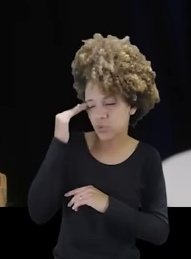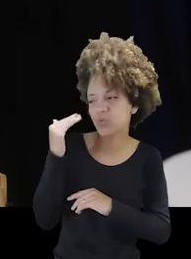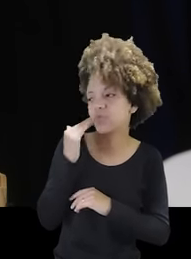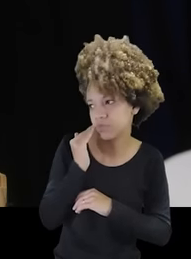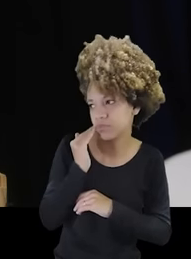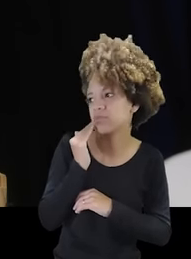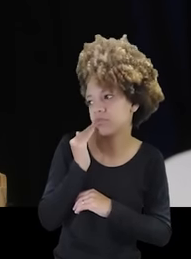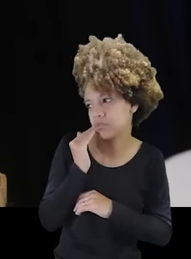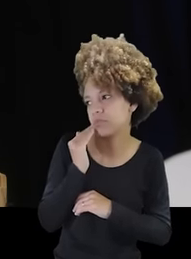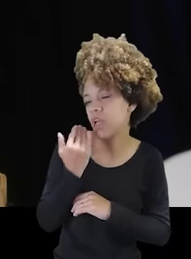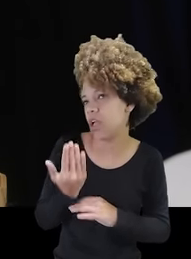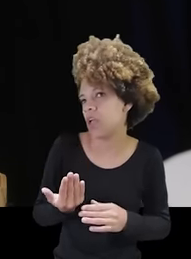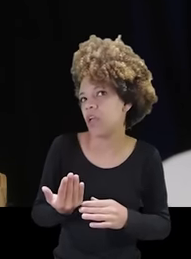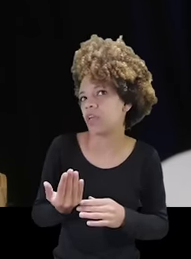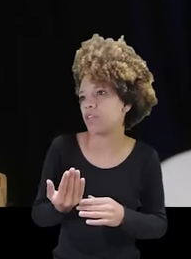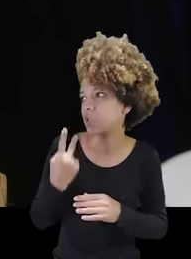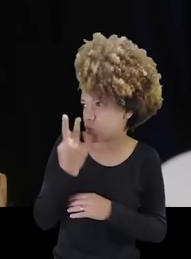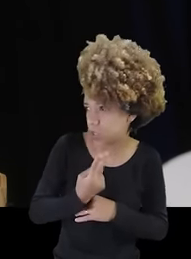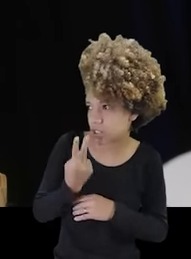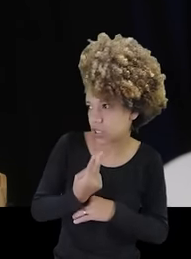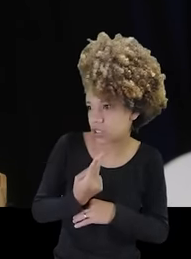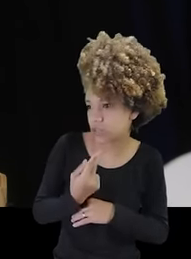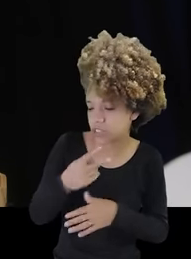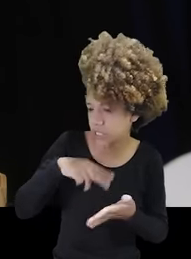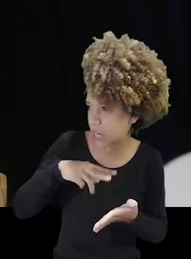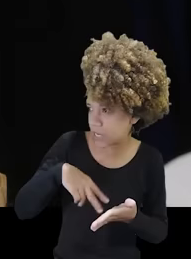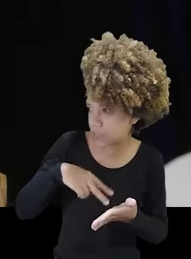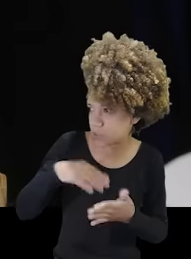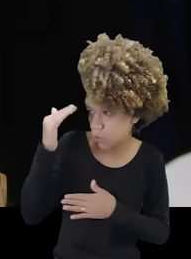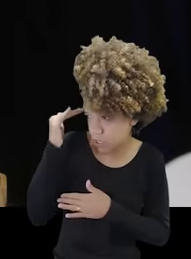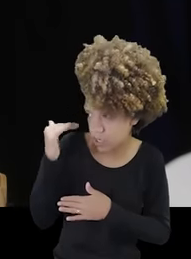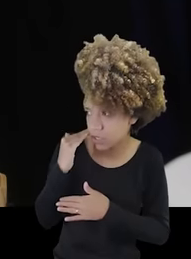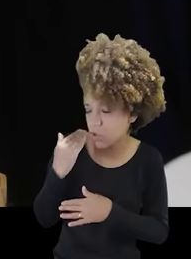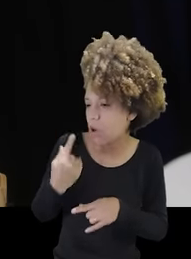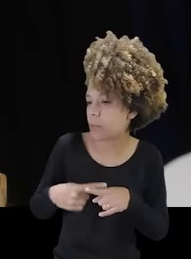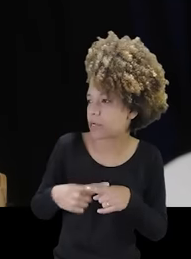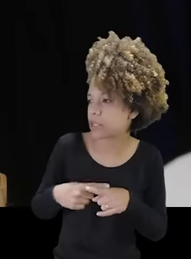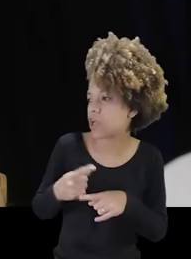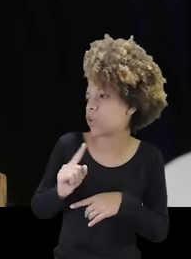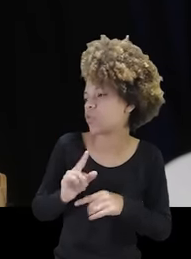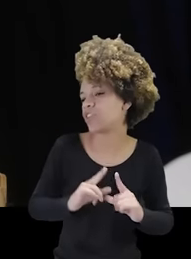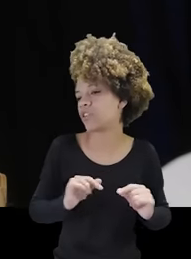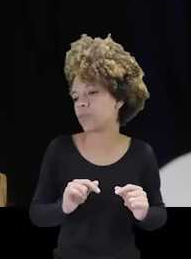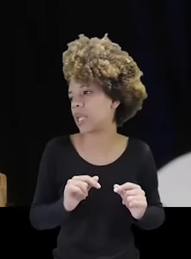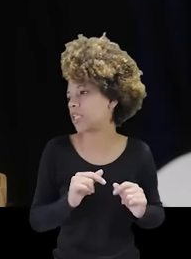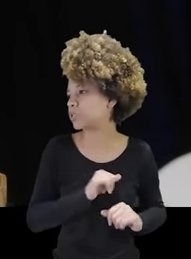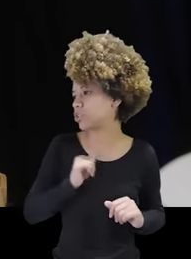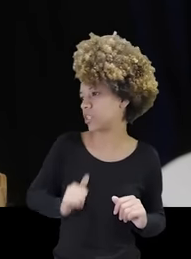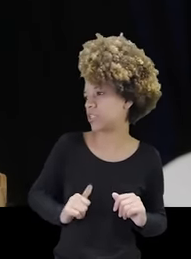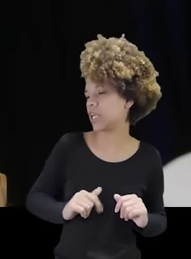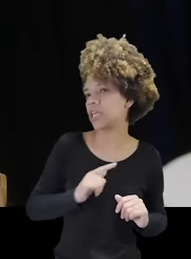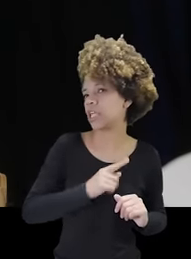assim ele é um que em duas horas você tá falando você tá lendo coreano porque não é que nem o japonês o chinês que